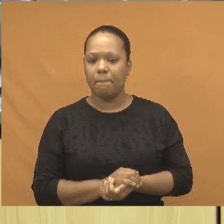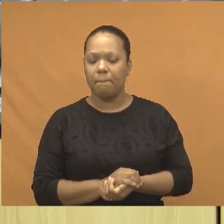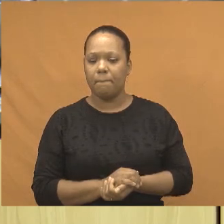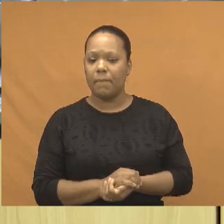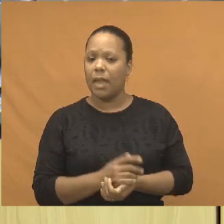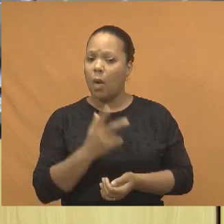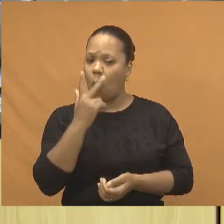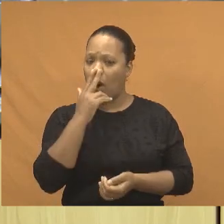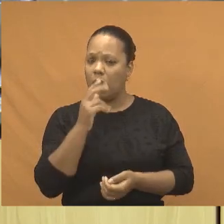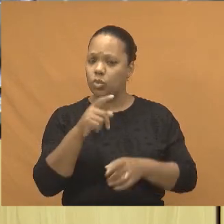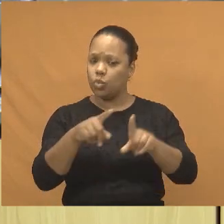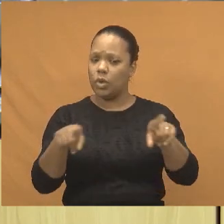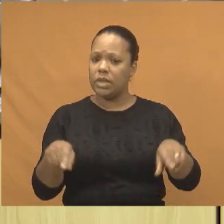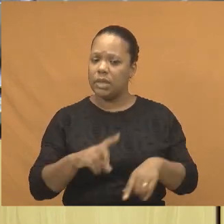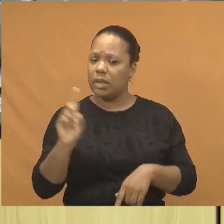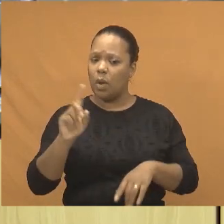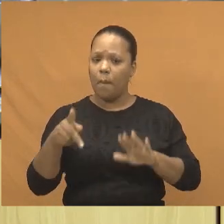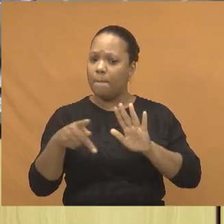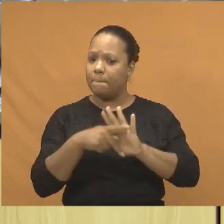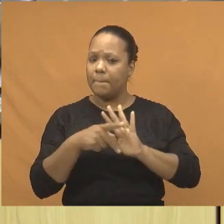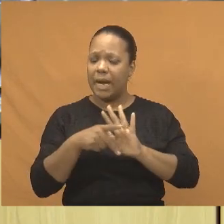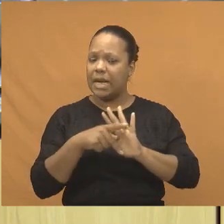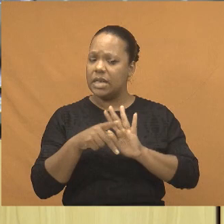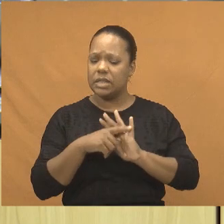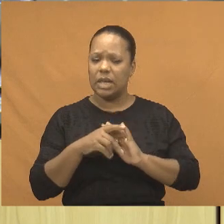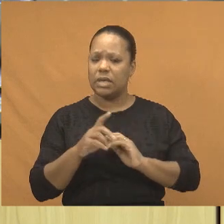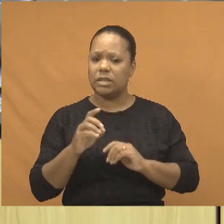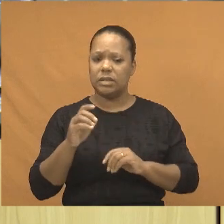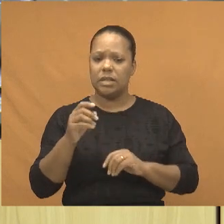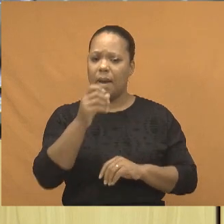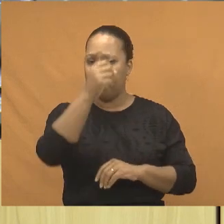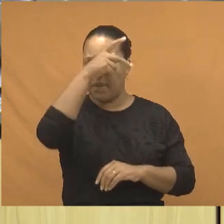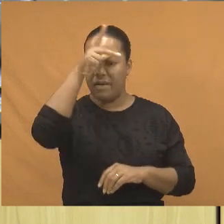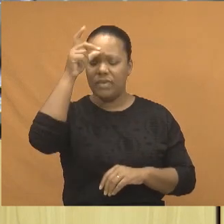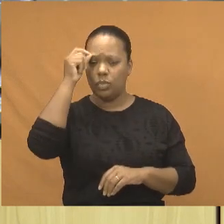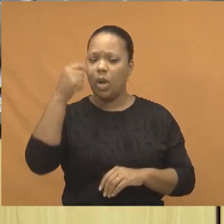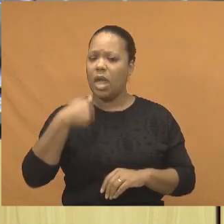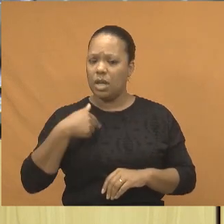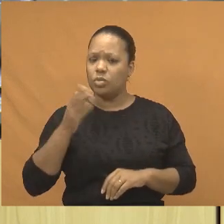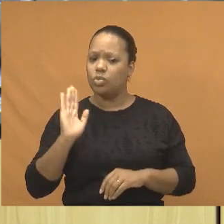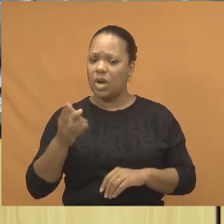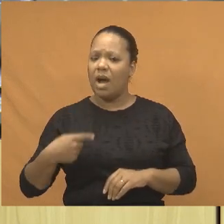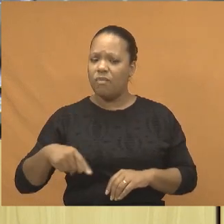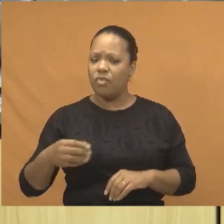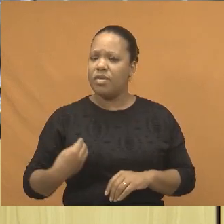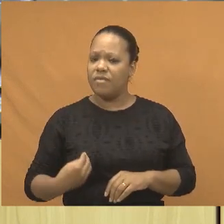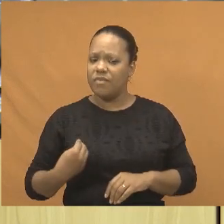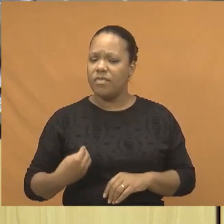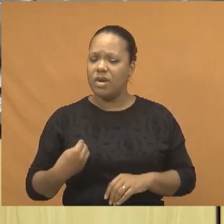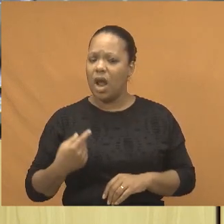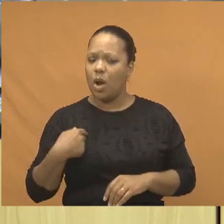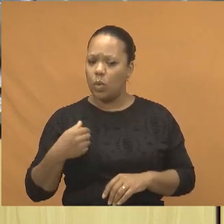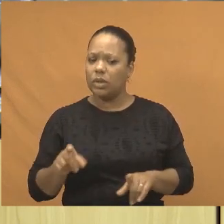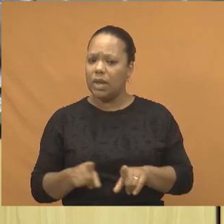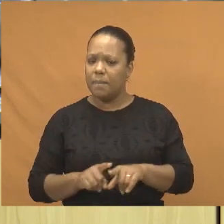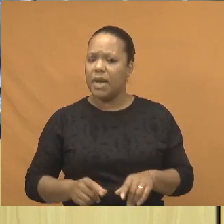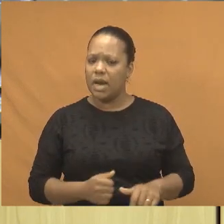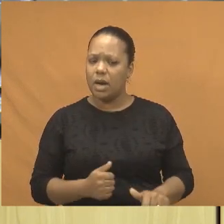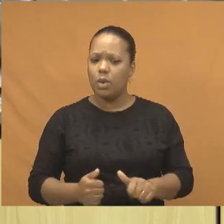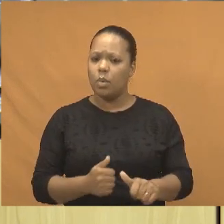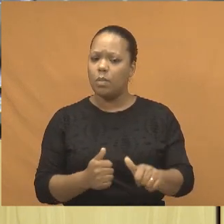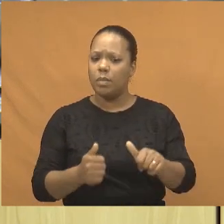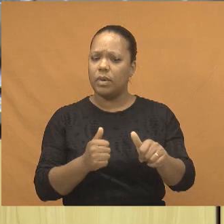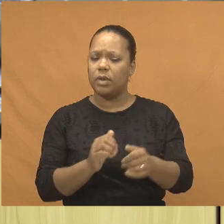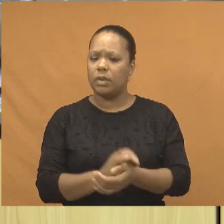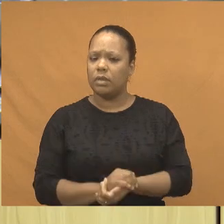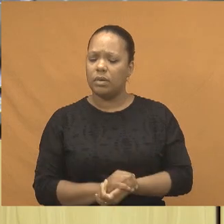é da prefeitura, por isso eu vou votar favorável, porque eu já estive lá, também estou acompanhando,